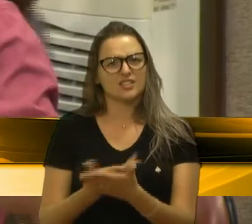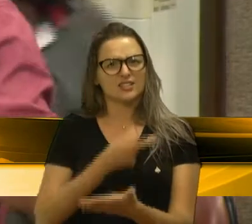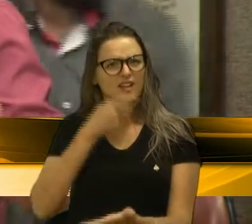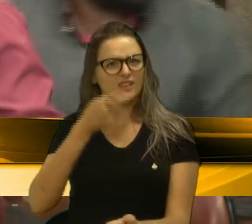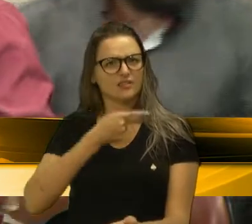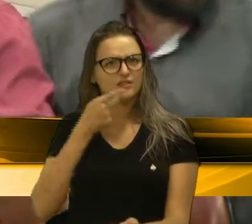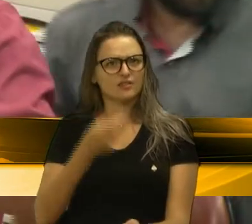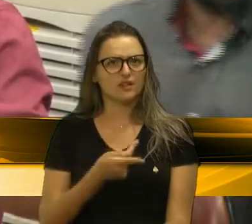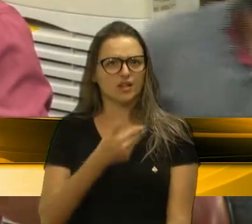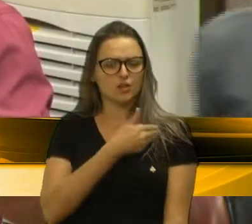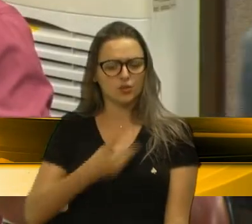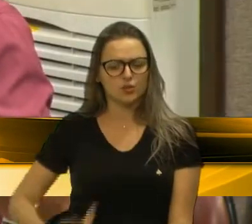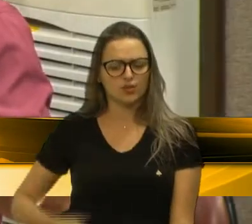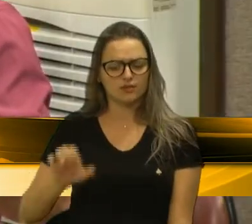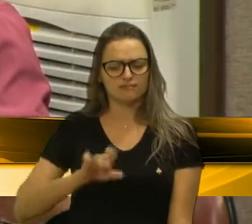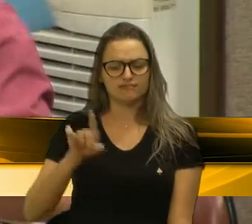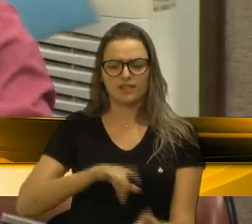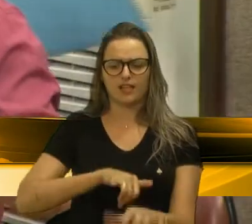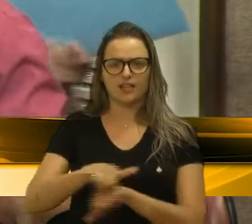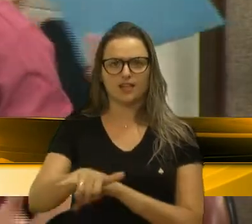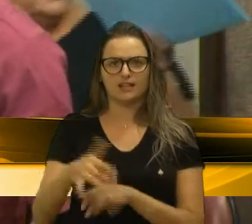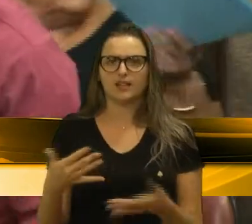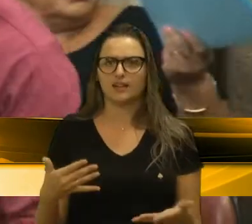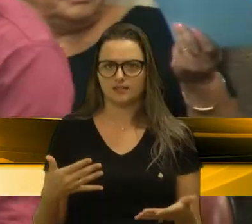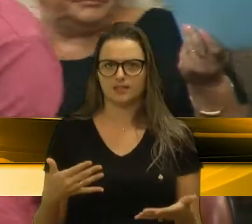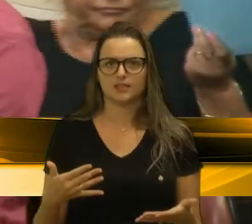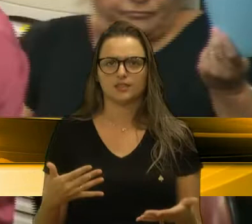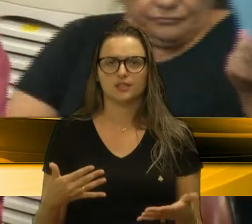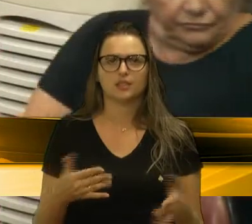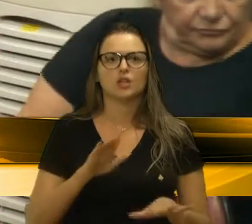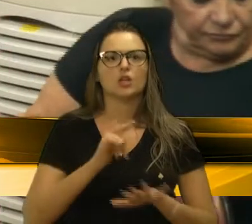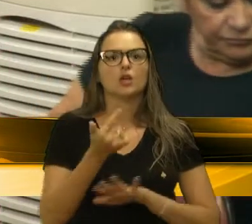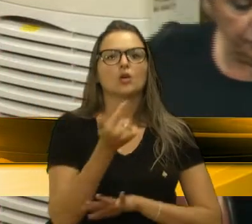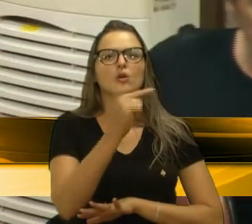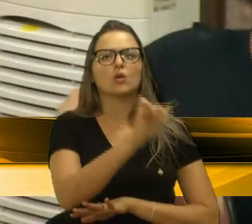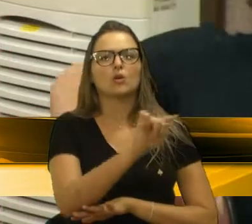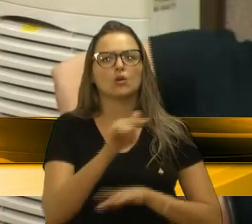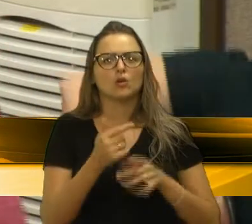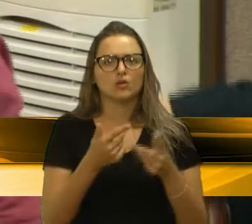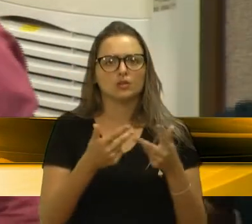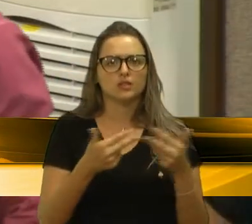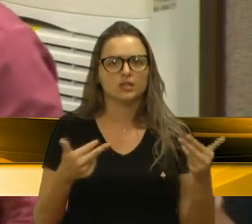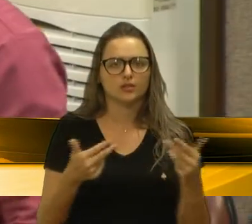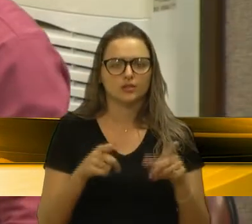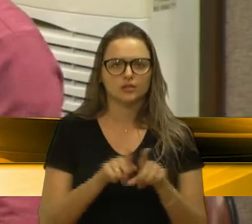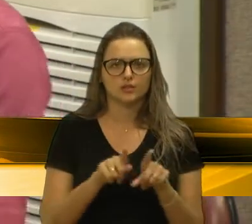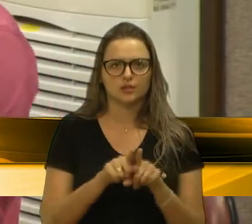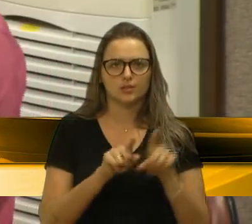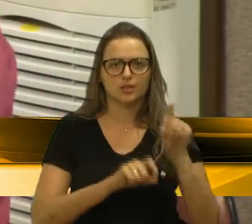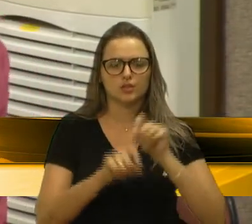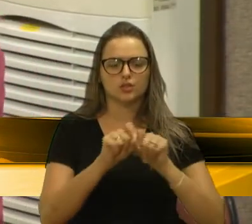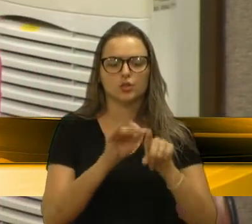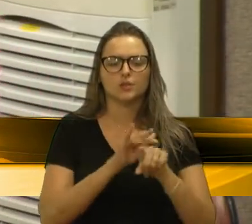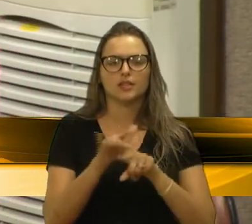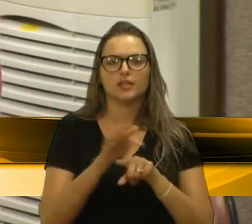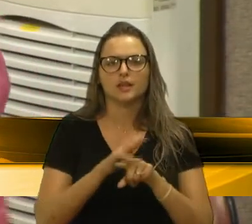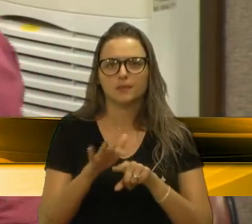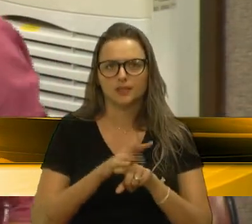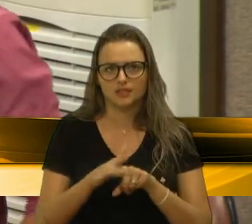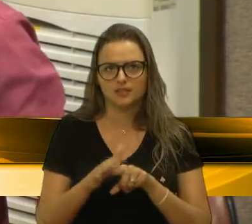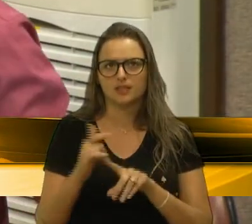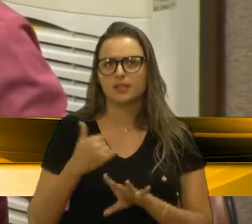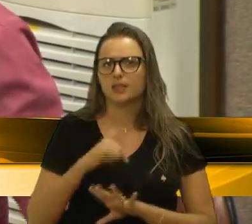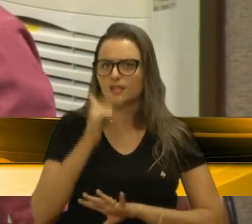nesse governo dera usam e também os mais um comentário sobre sobre sobre as demandas também eu acho que